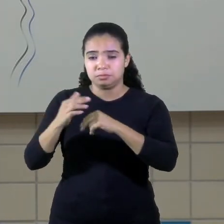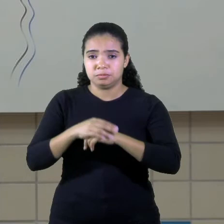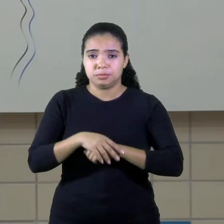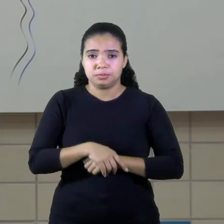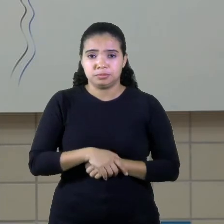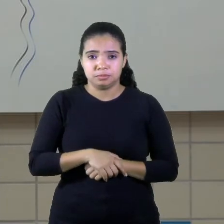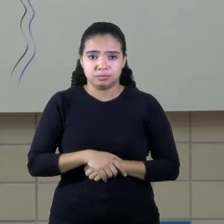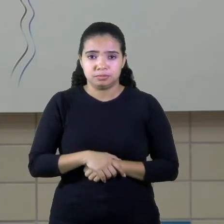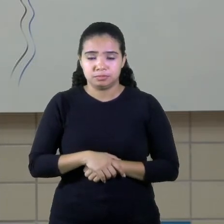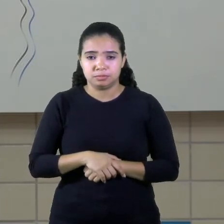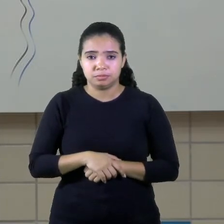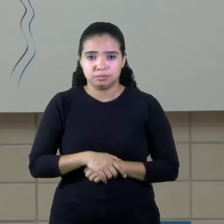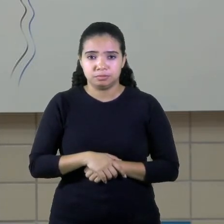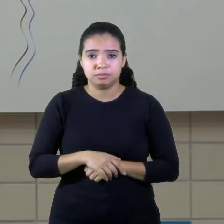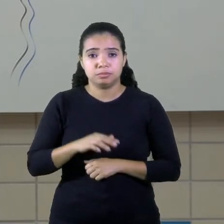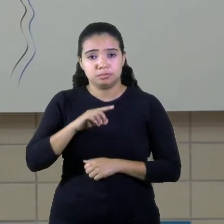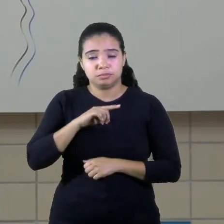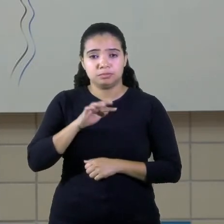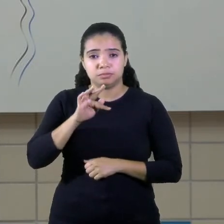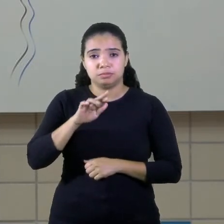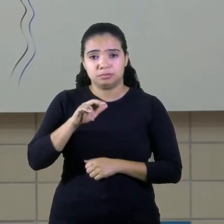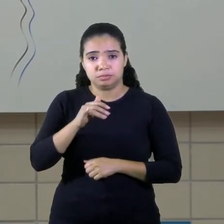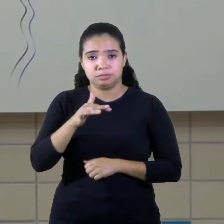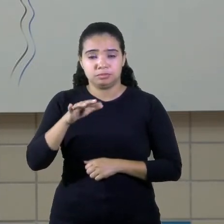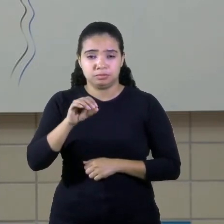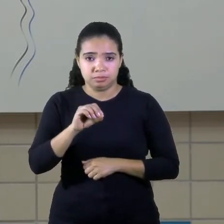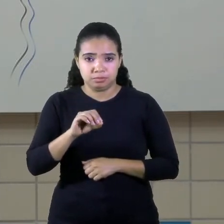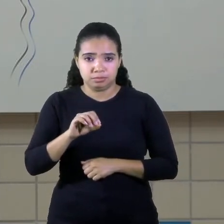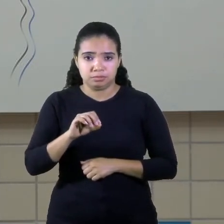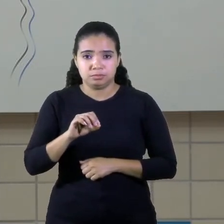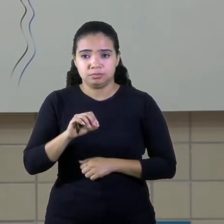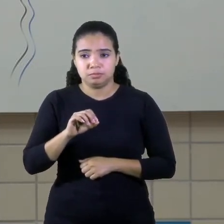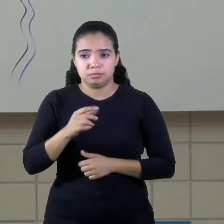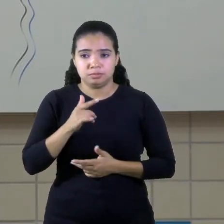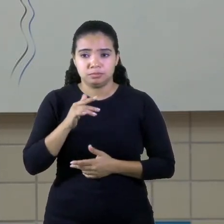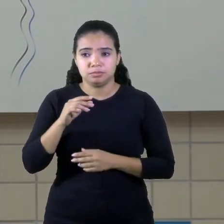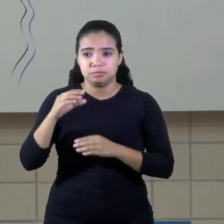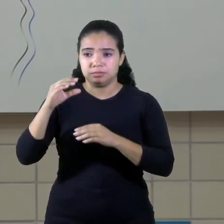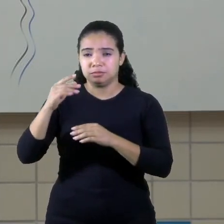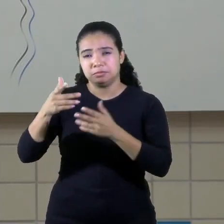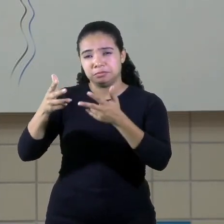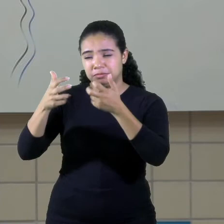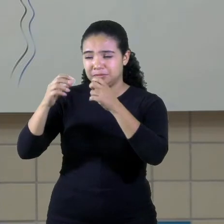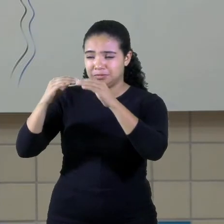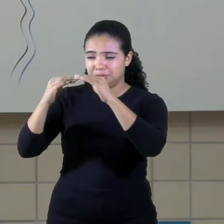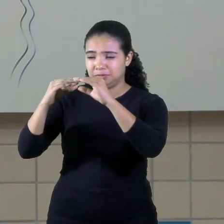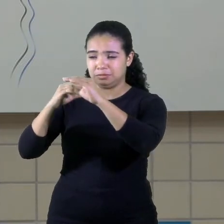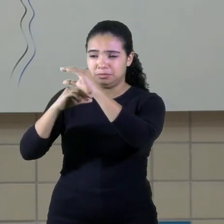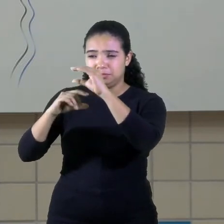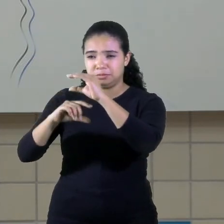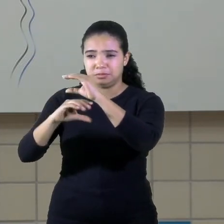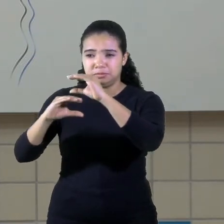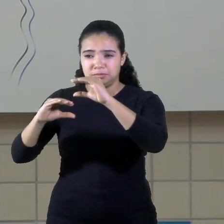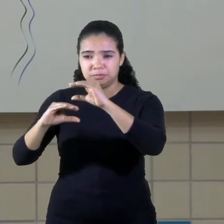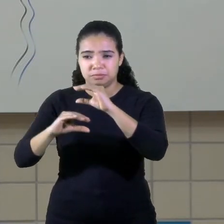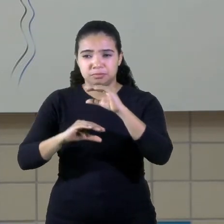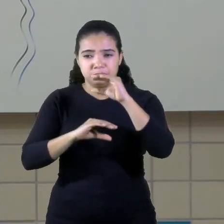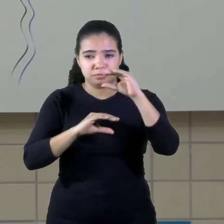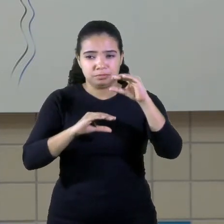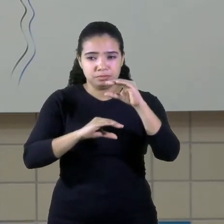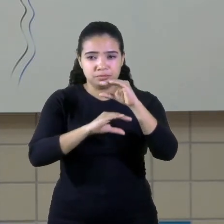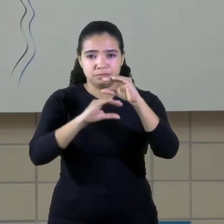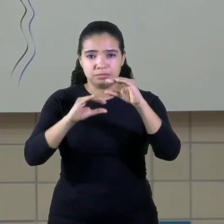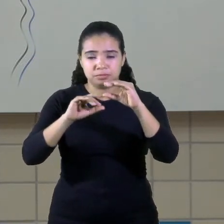seja, uma equação em forma de fração. Normalmente as frações são incômodas na vida da gente, né? Então a primeira coisa que eu sugiro que seja feita